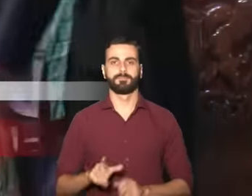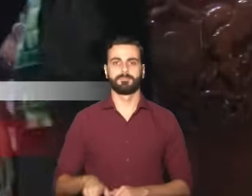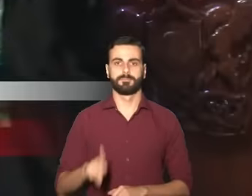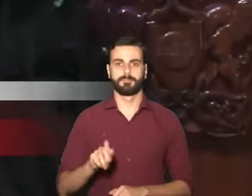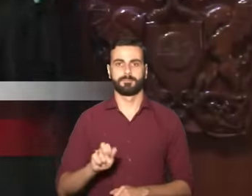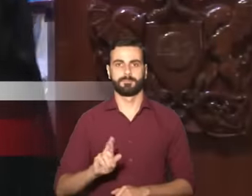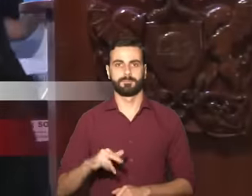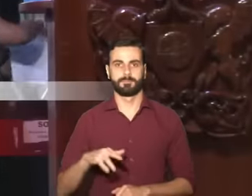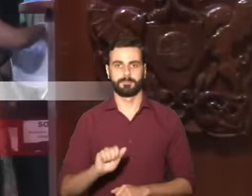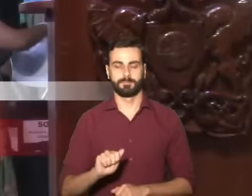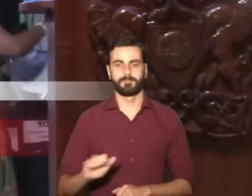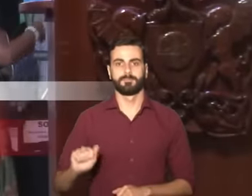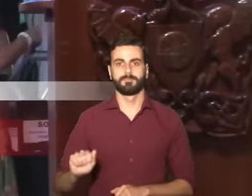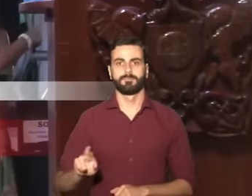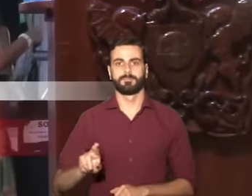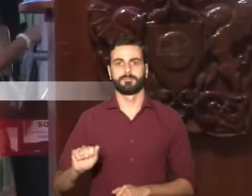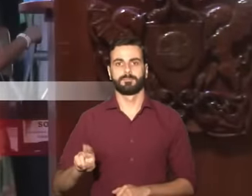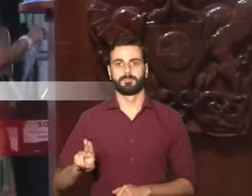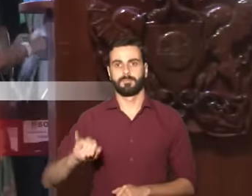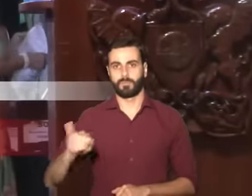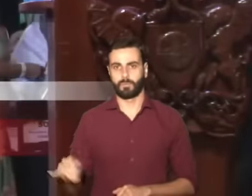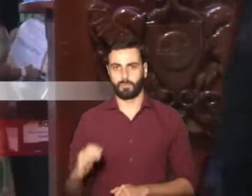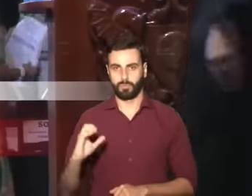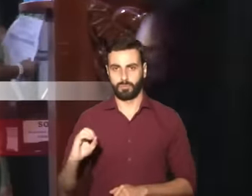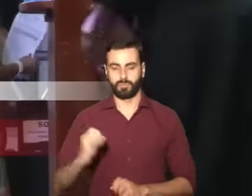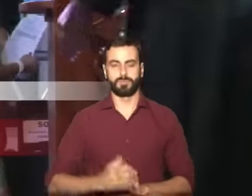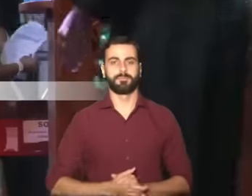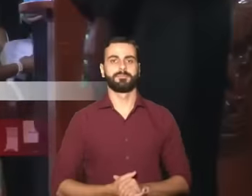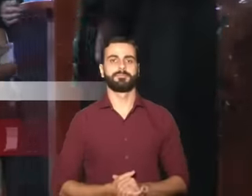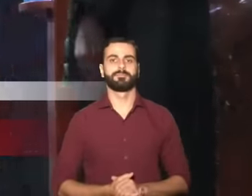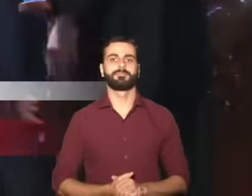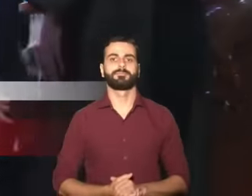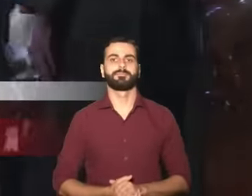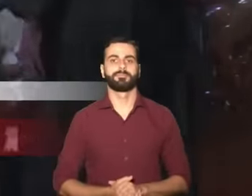Karina Araújo Lima e Silva.